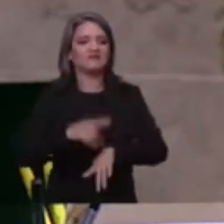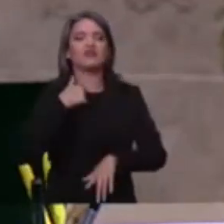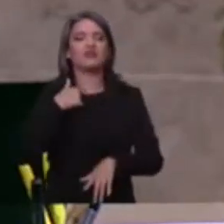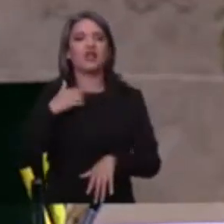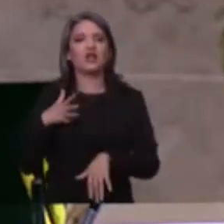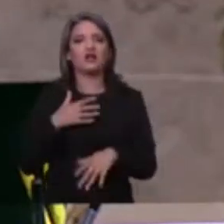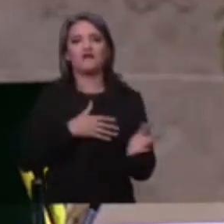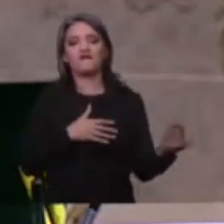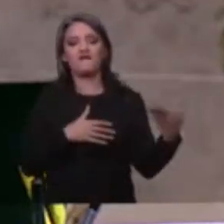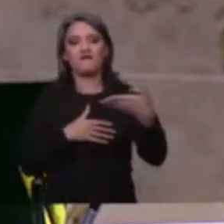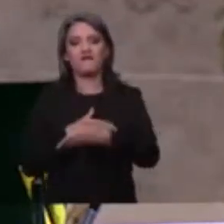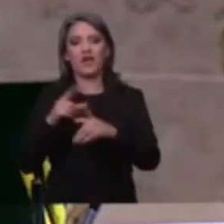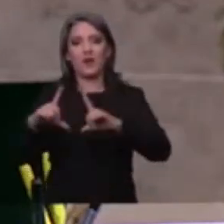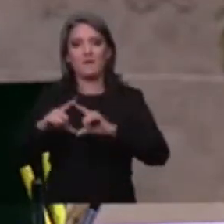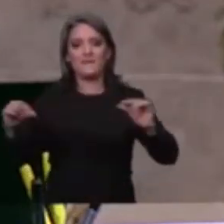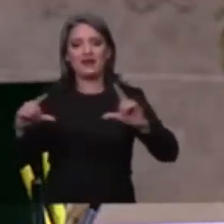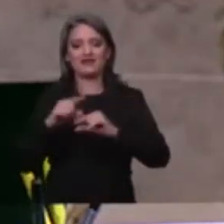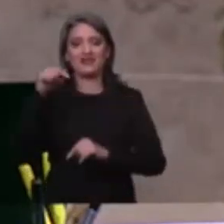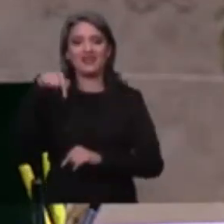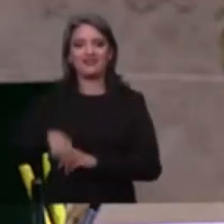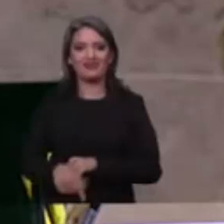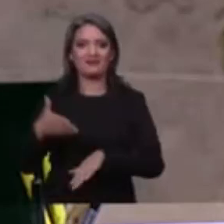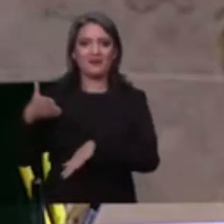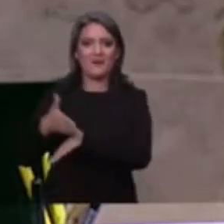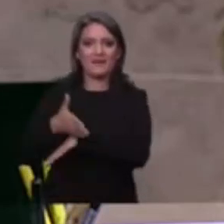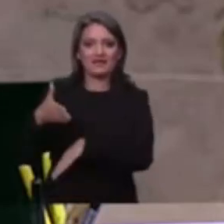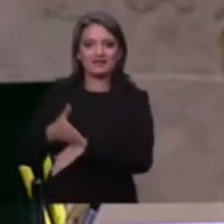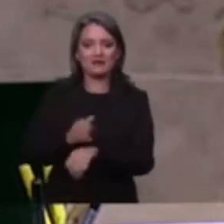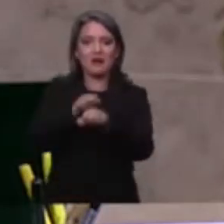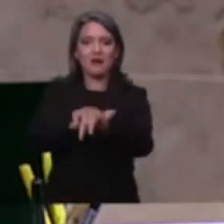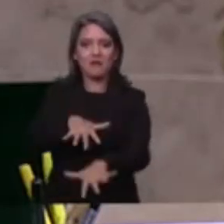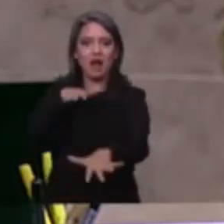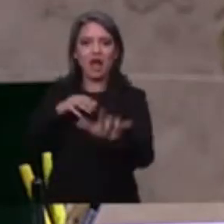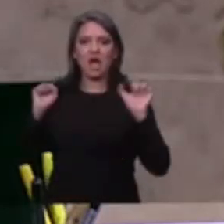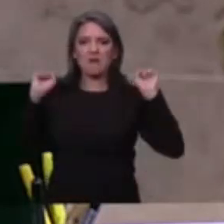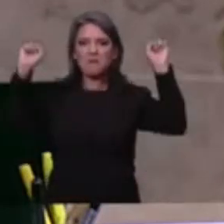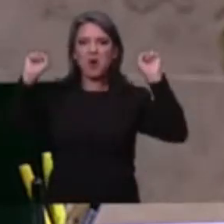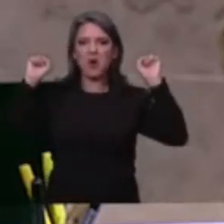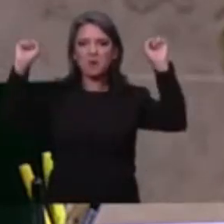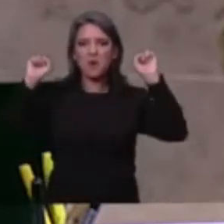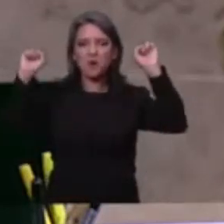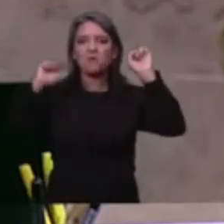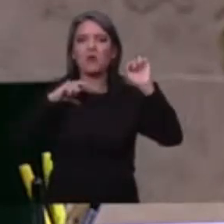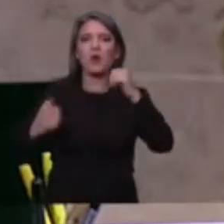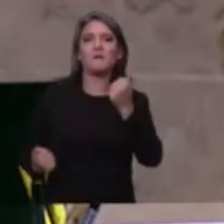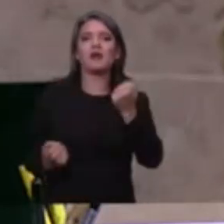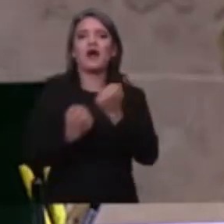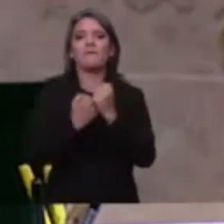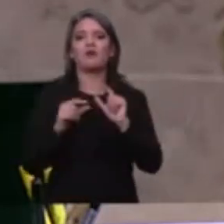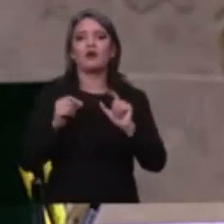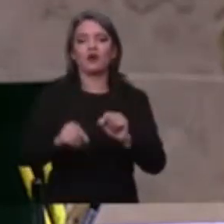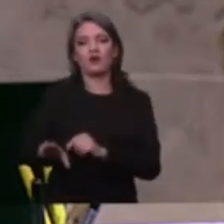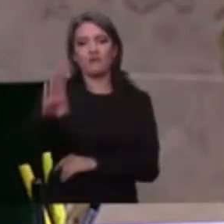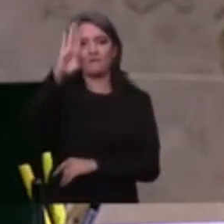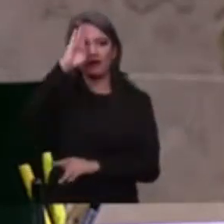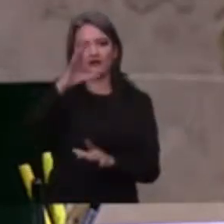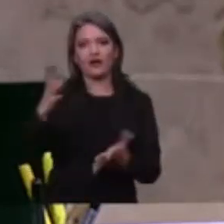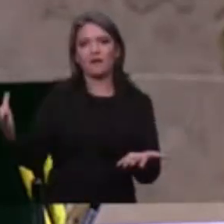até Brasília para participar de uma manifestação de apoio à intervenção